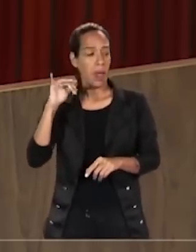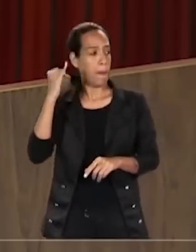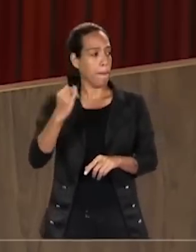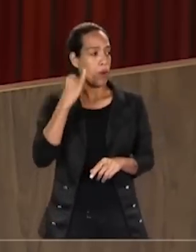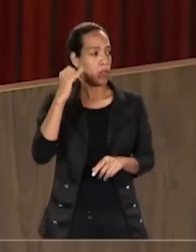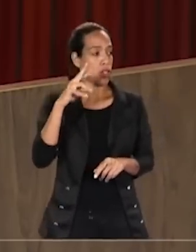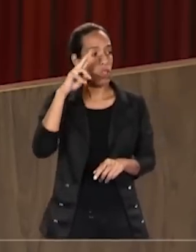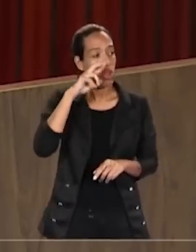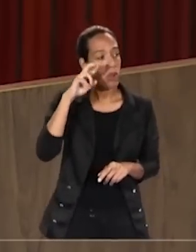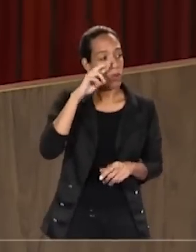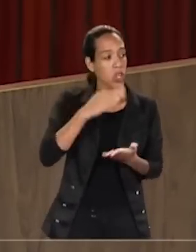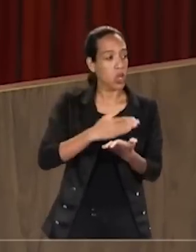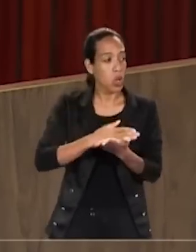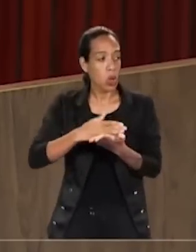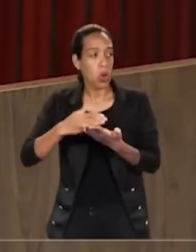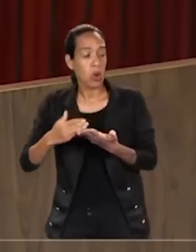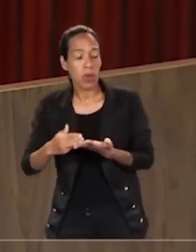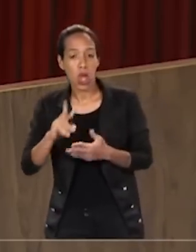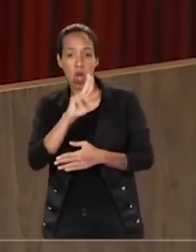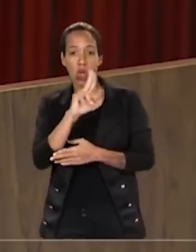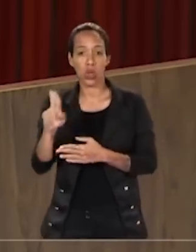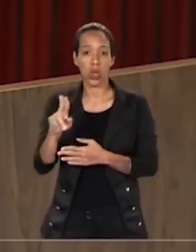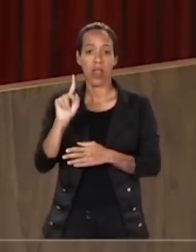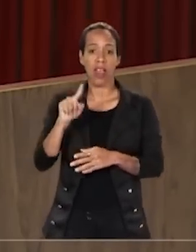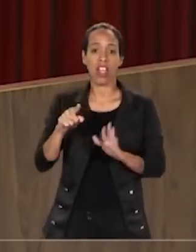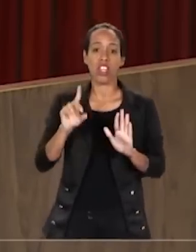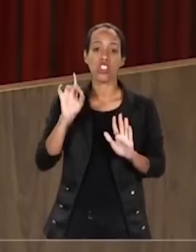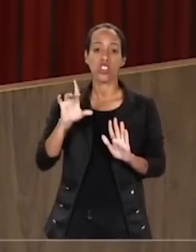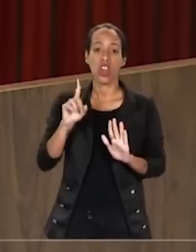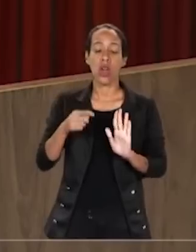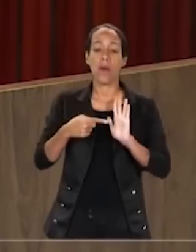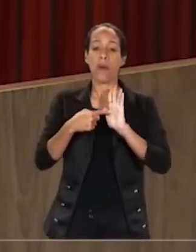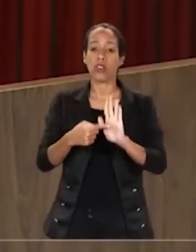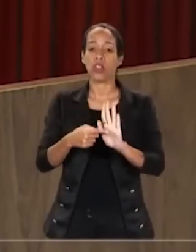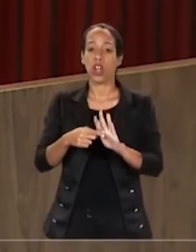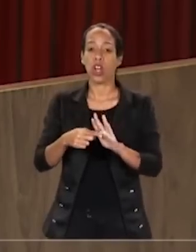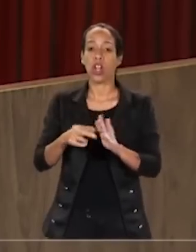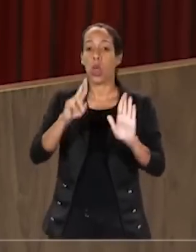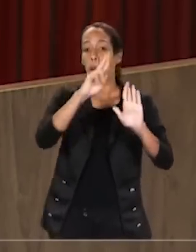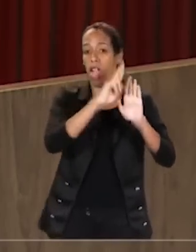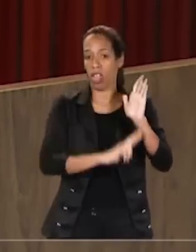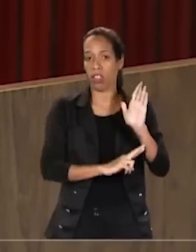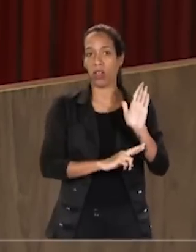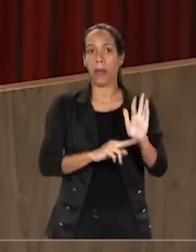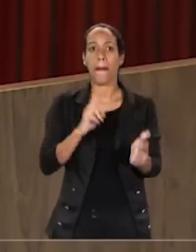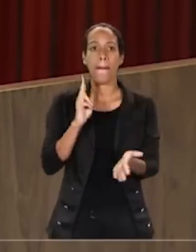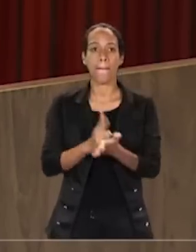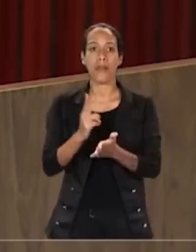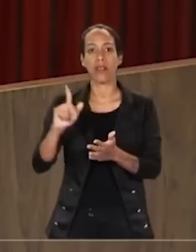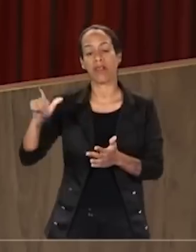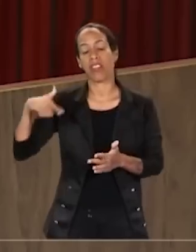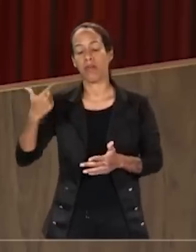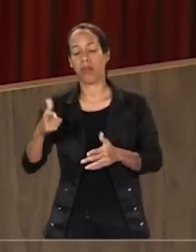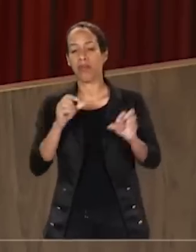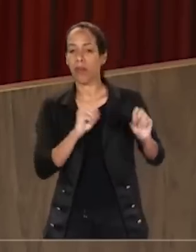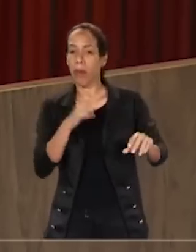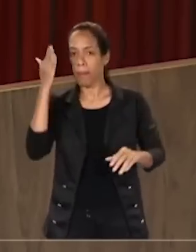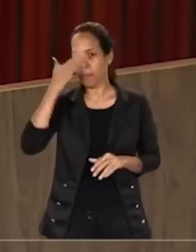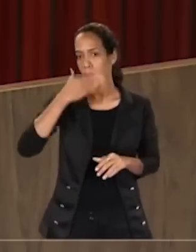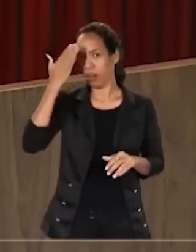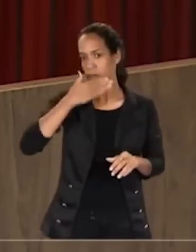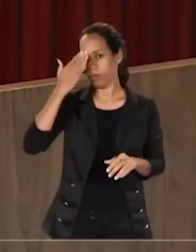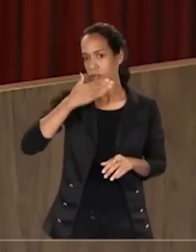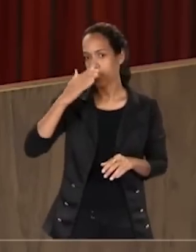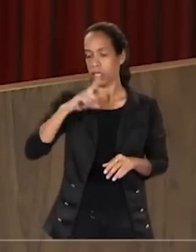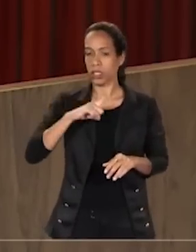na petição inicial, seu nome é indicado apenas no polo passivo e no relatório. Mesmo após densa instrução probatória,